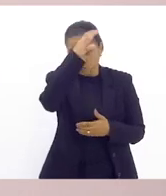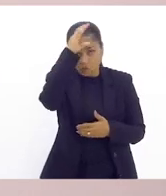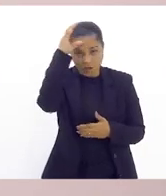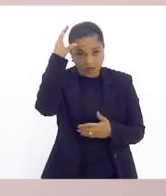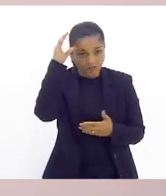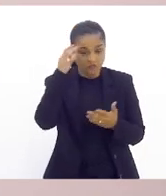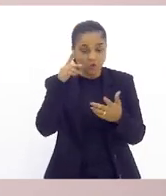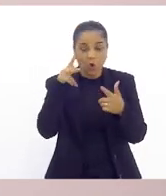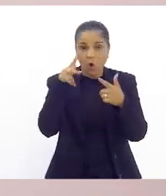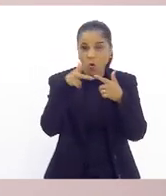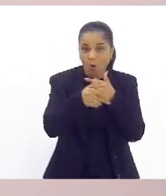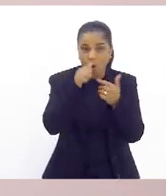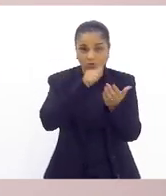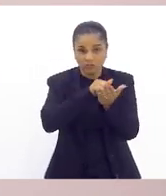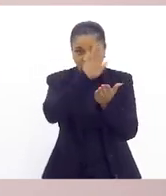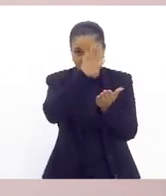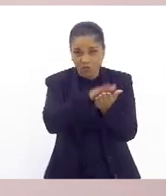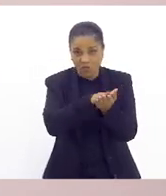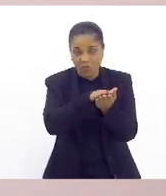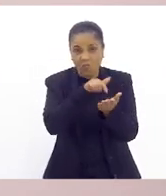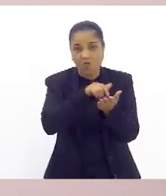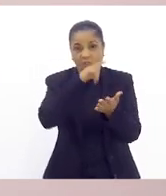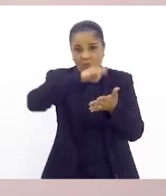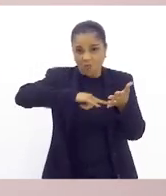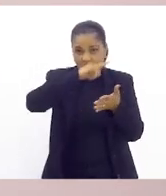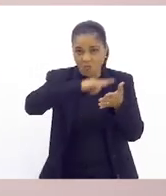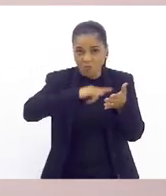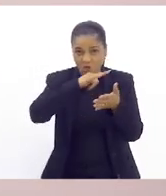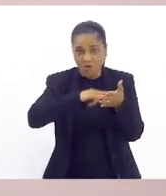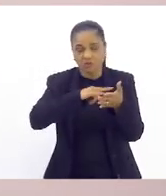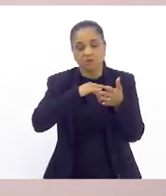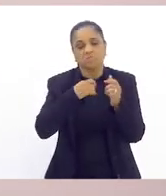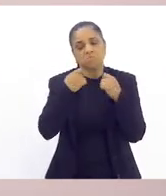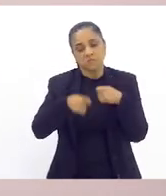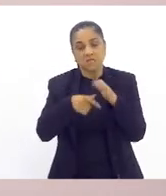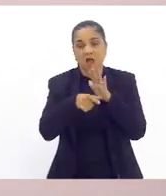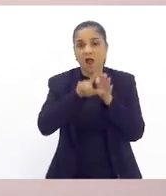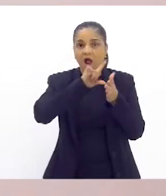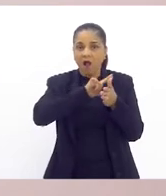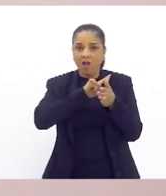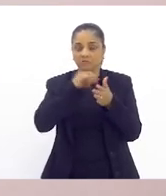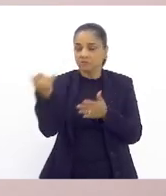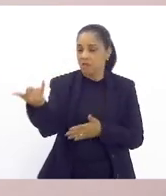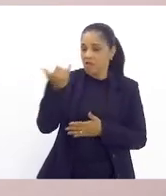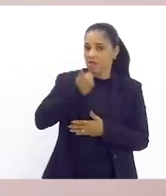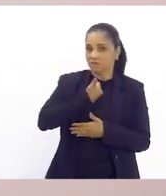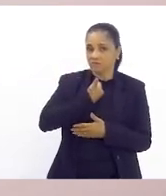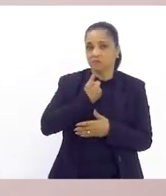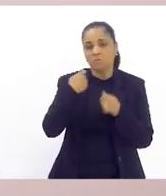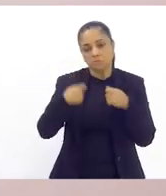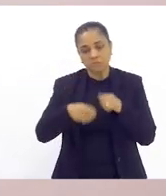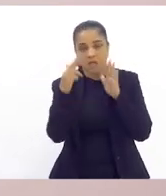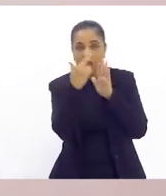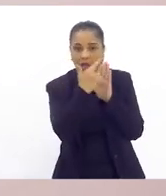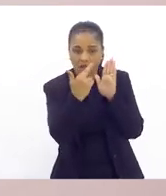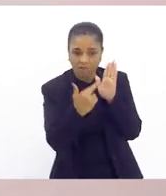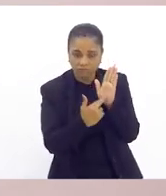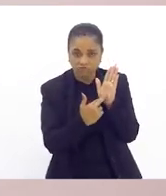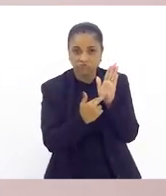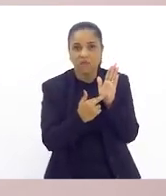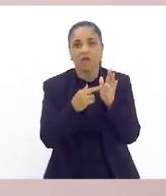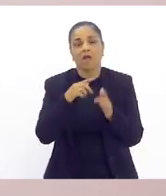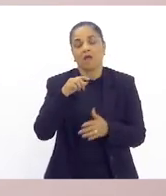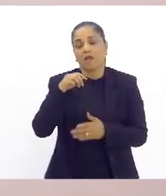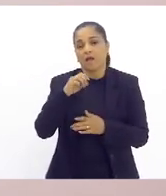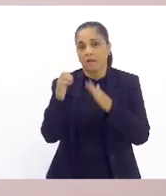aviso de que tá em atraso a conta tal e aí é feito o corte mas isso é o objeto de uma regulação eu tenho certeza que as empresas tanto a n ou quanto